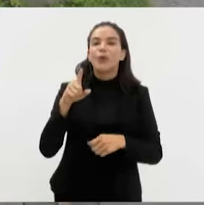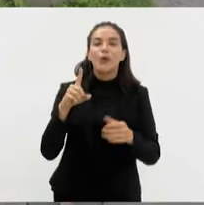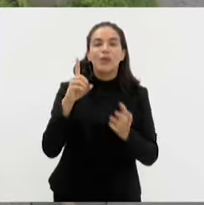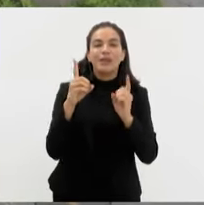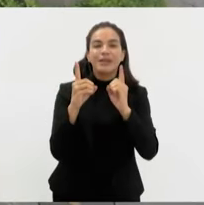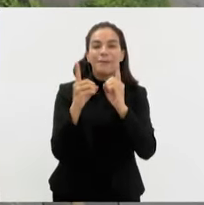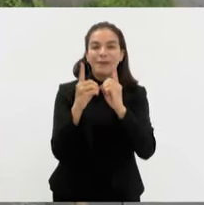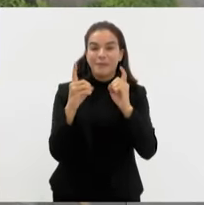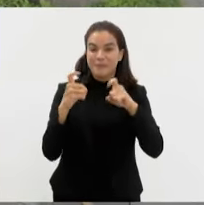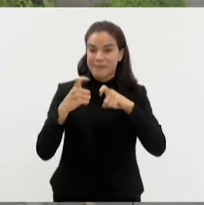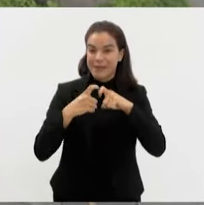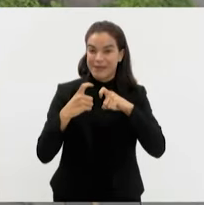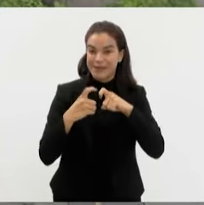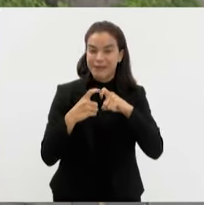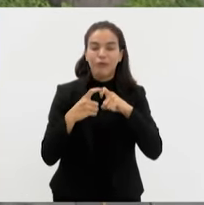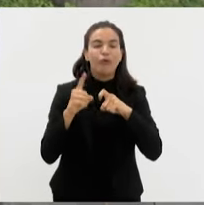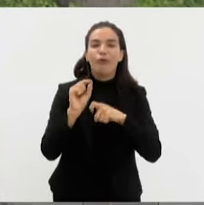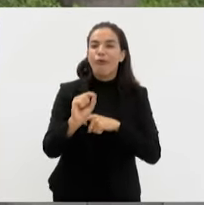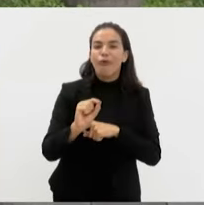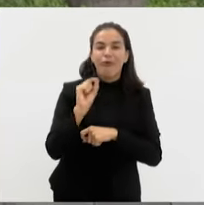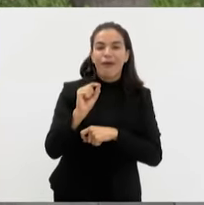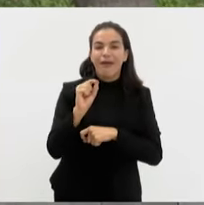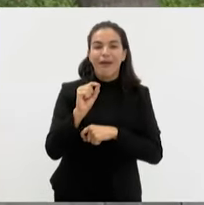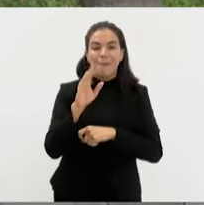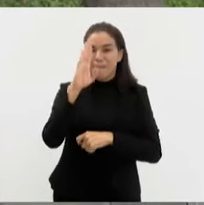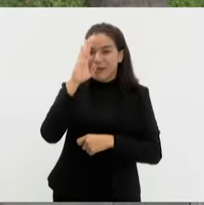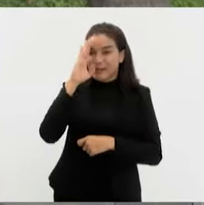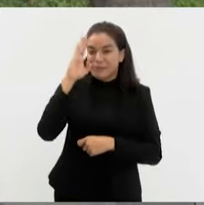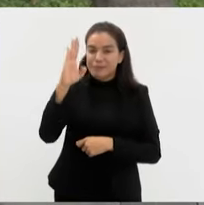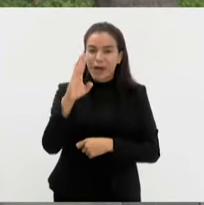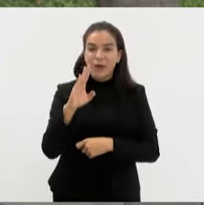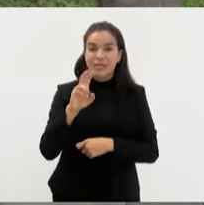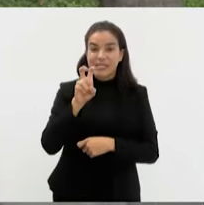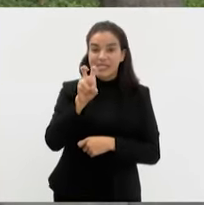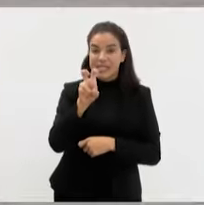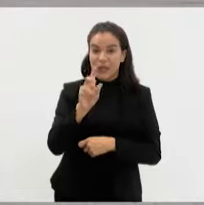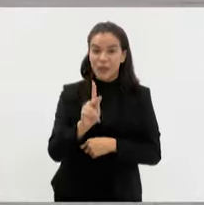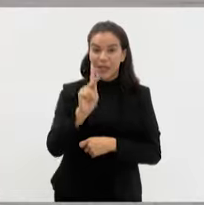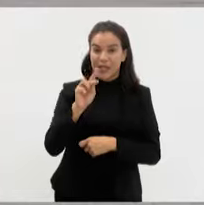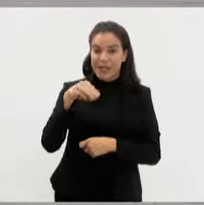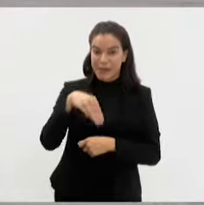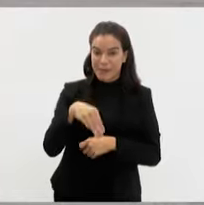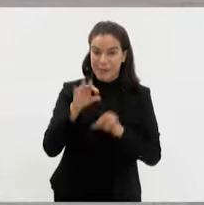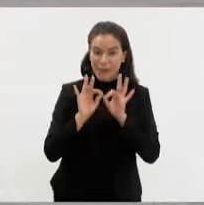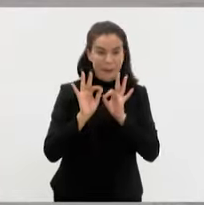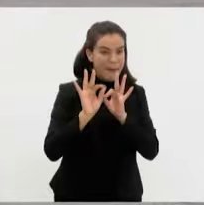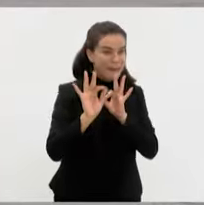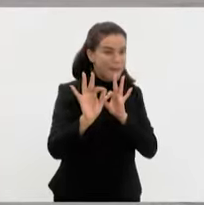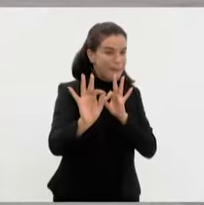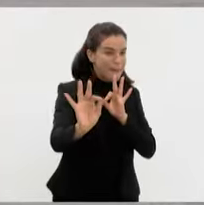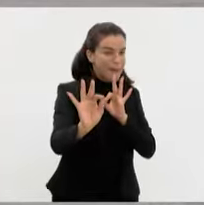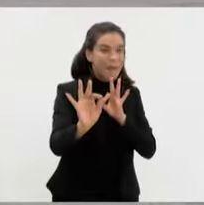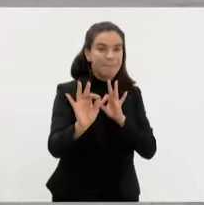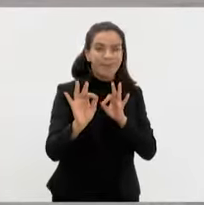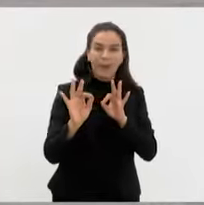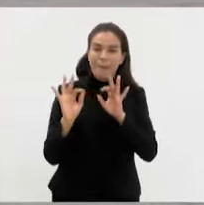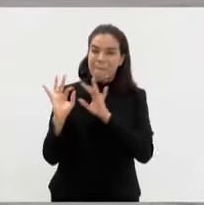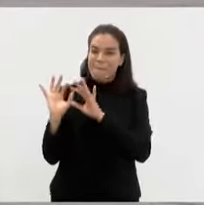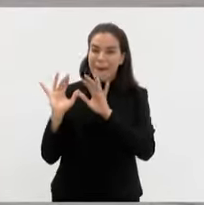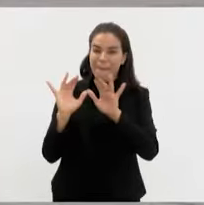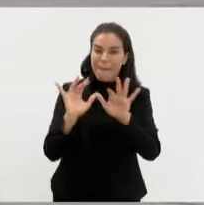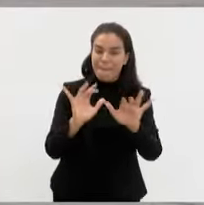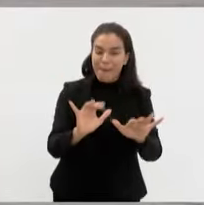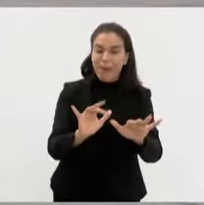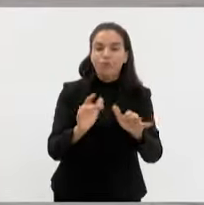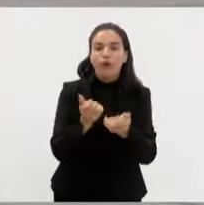da Alerj, teve como modalidade principal uma corrida de 5 quilômetros. Mas, para incluir o máximo de pessoas,